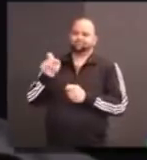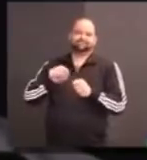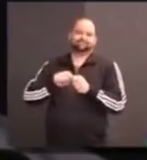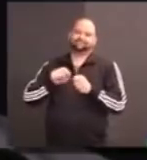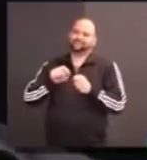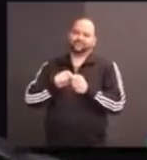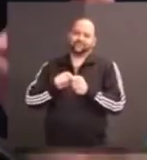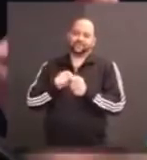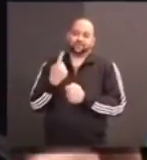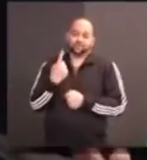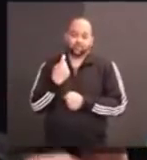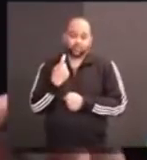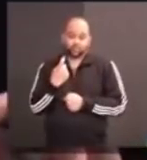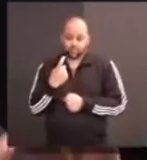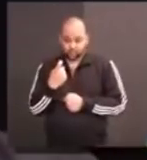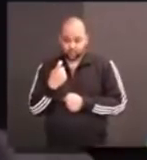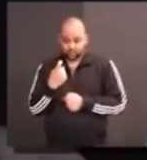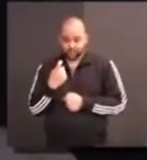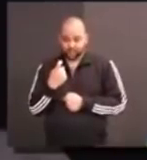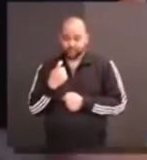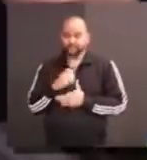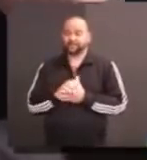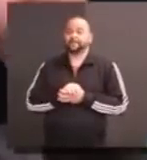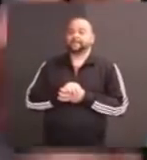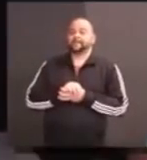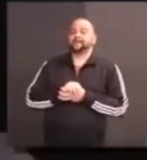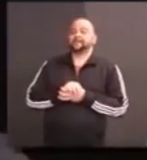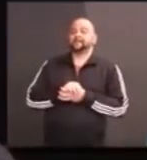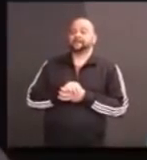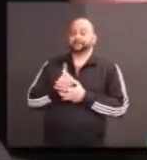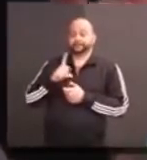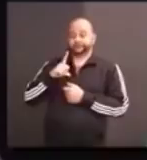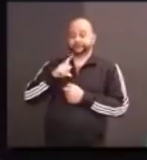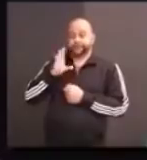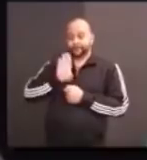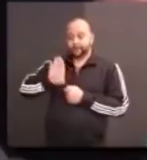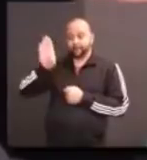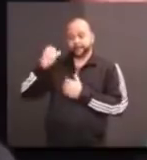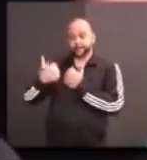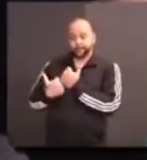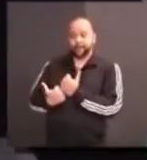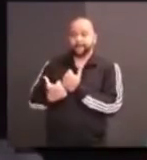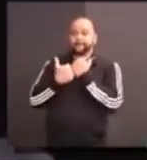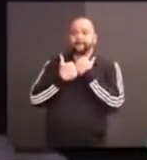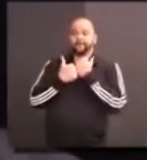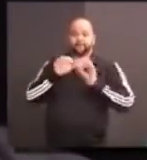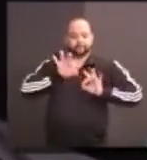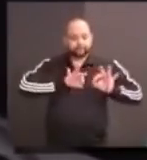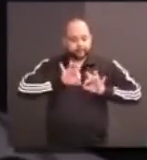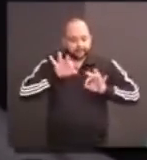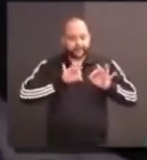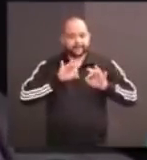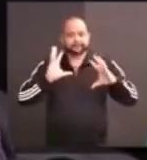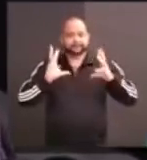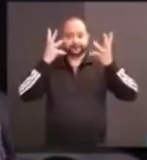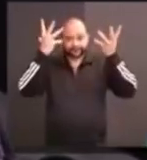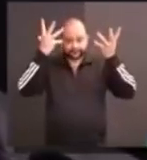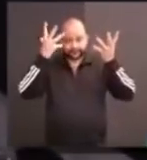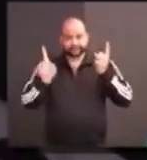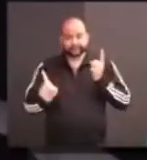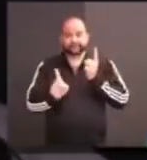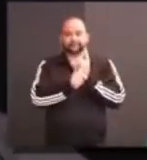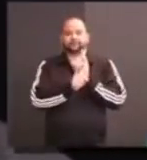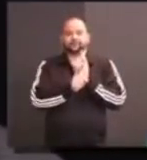O único órgão unificador que havia prometido apoio para a realização deste encontro